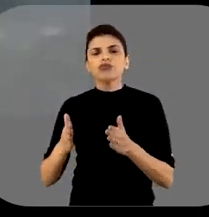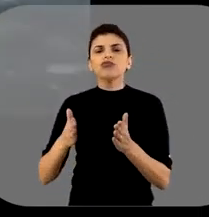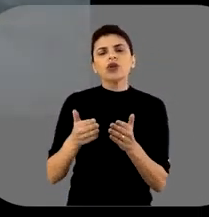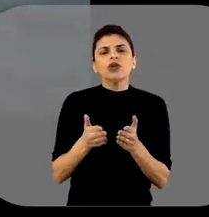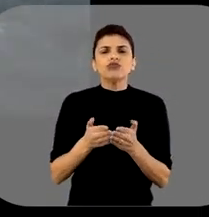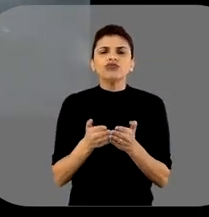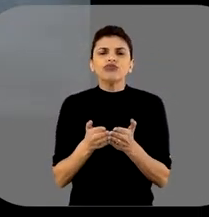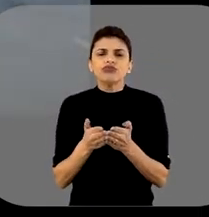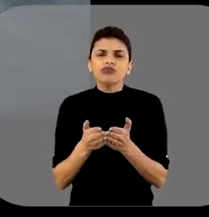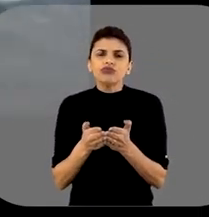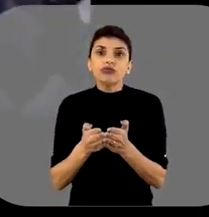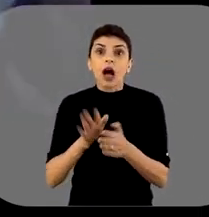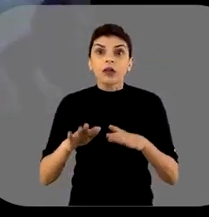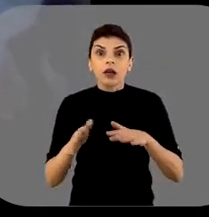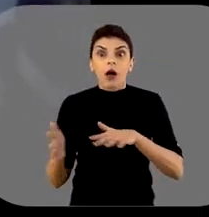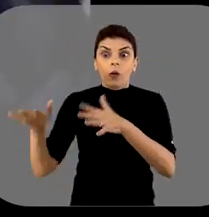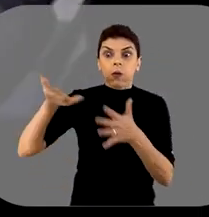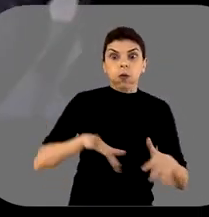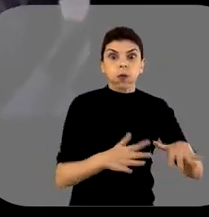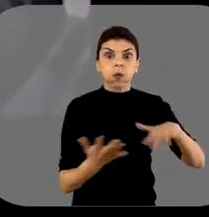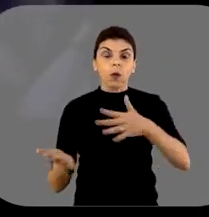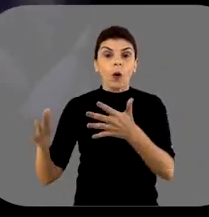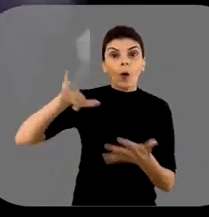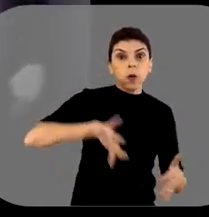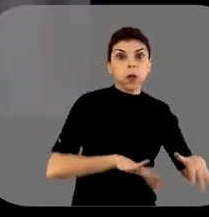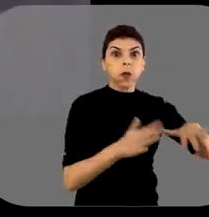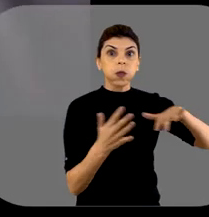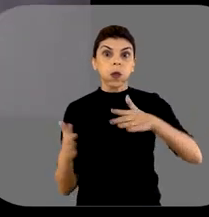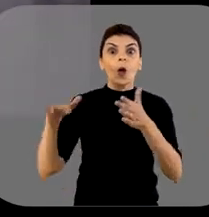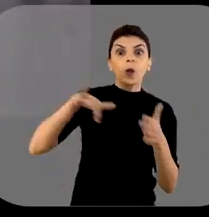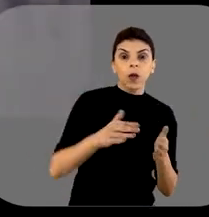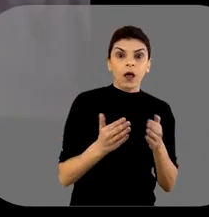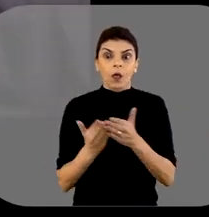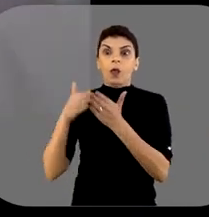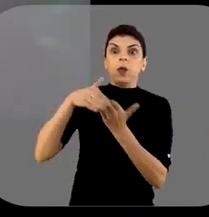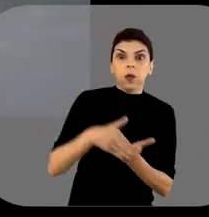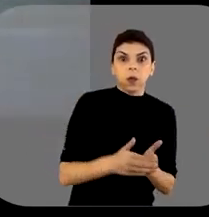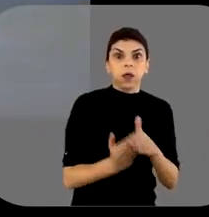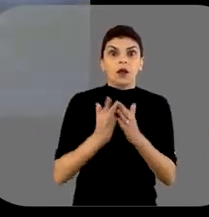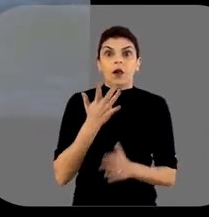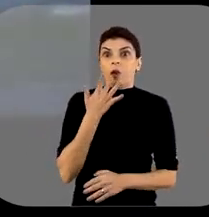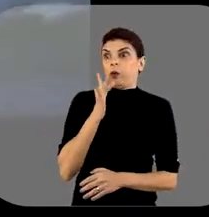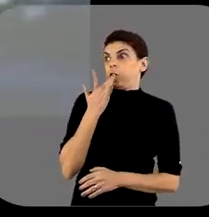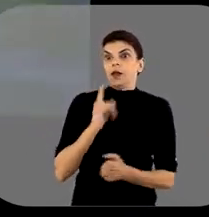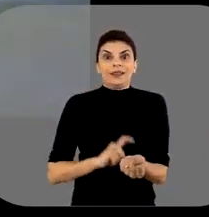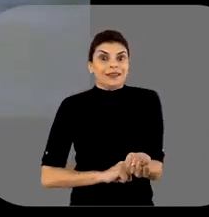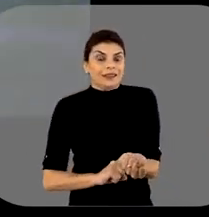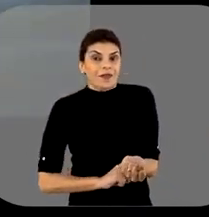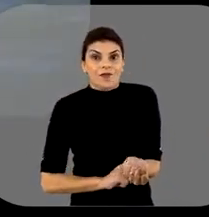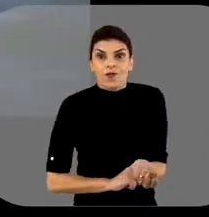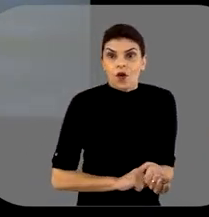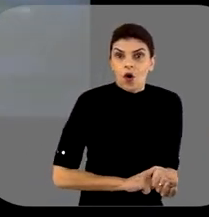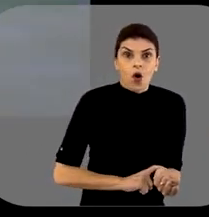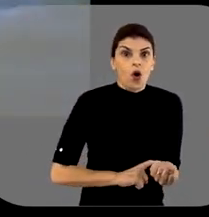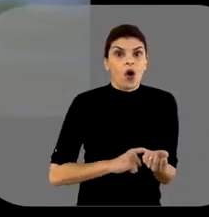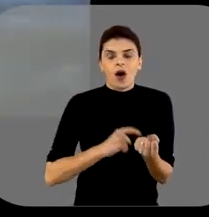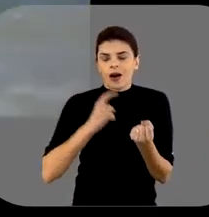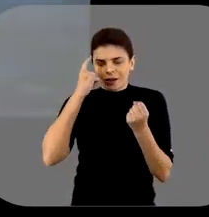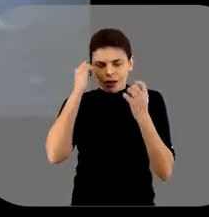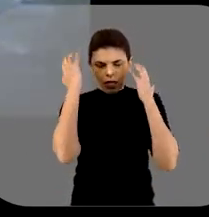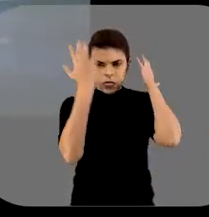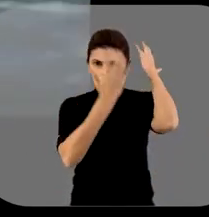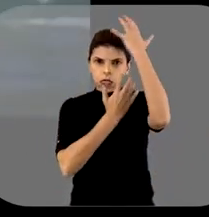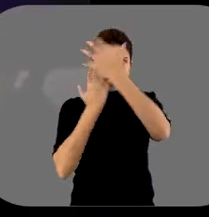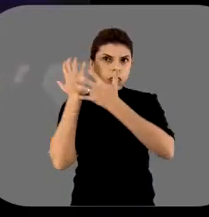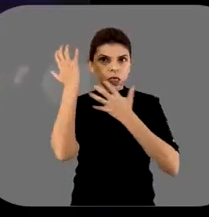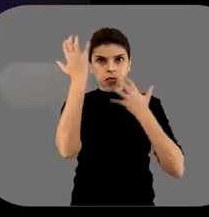calmos e depois de uma hora para outra começa a tumultuar tudo e aí você fica nervoso, de repente passa um monte de